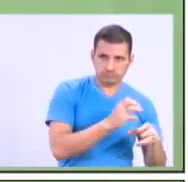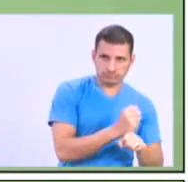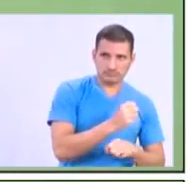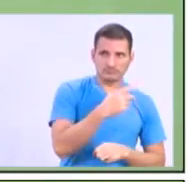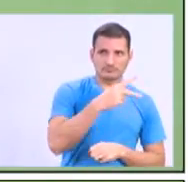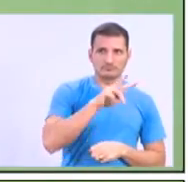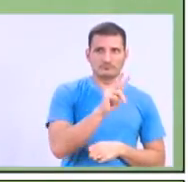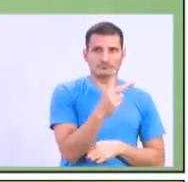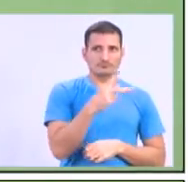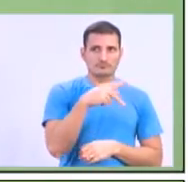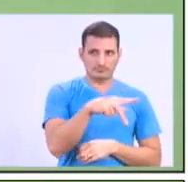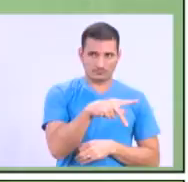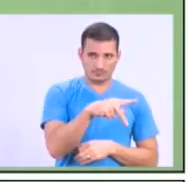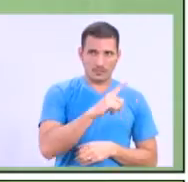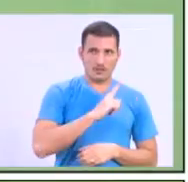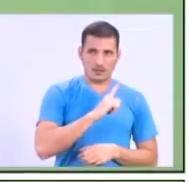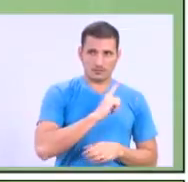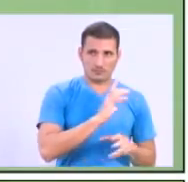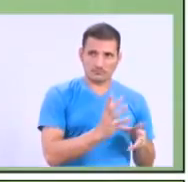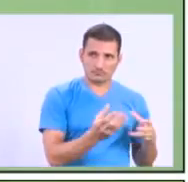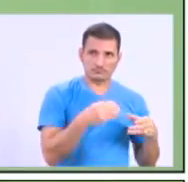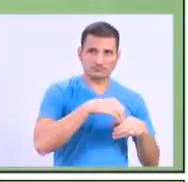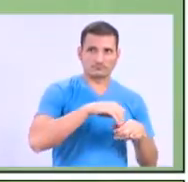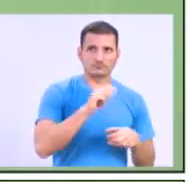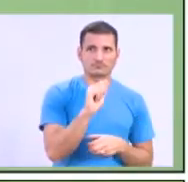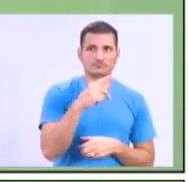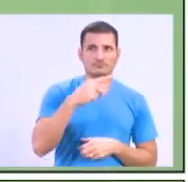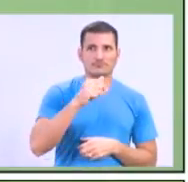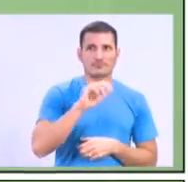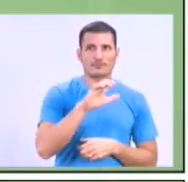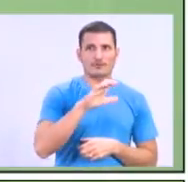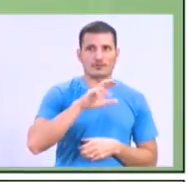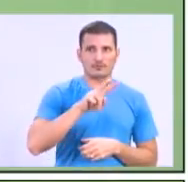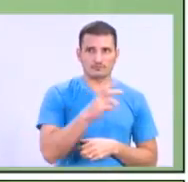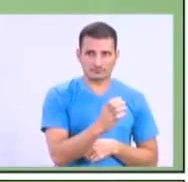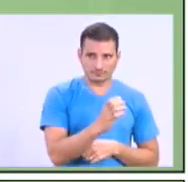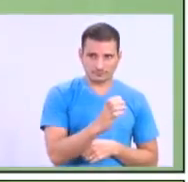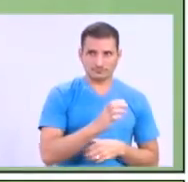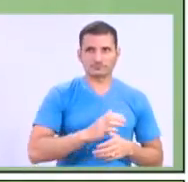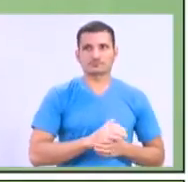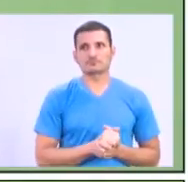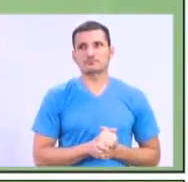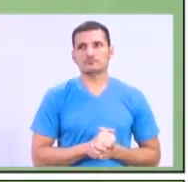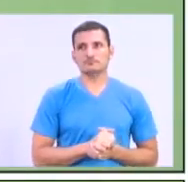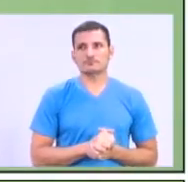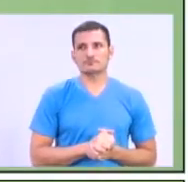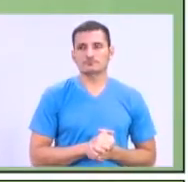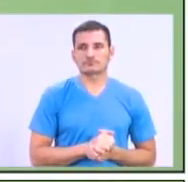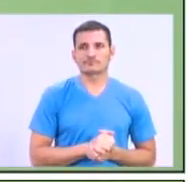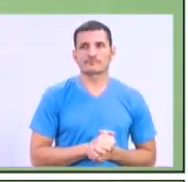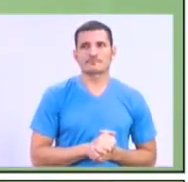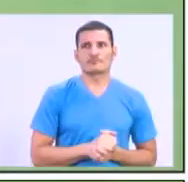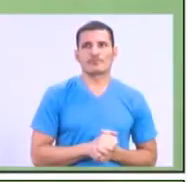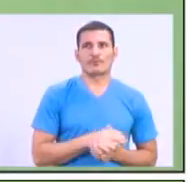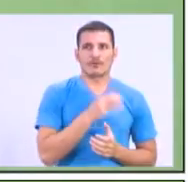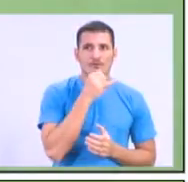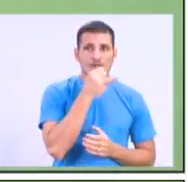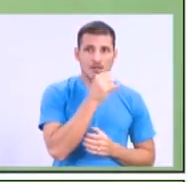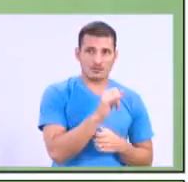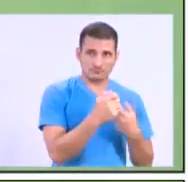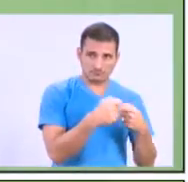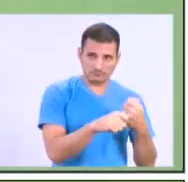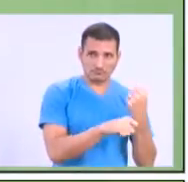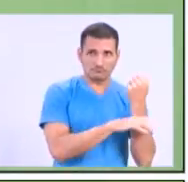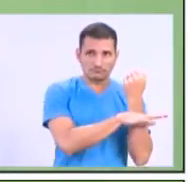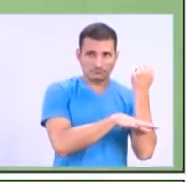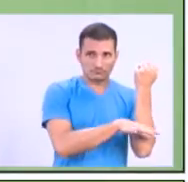o servidor Apache, né, busca informações, caso necessário, né, no banco